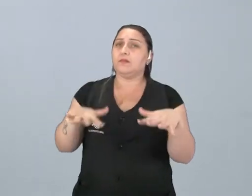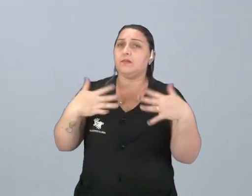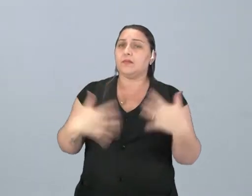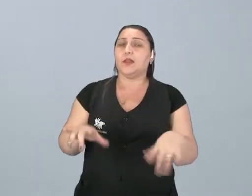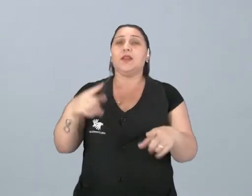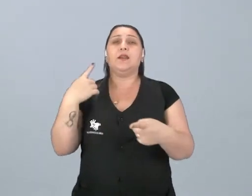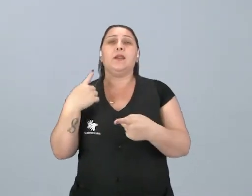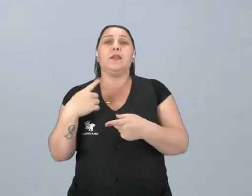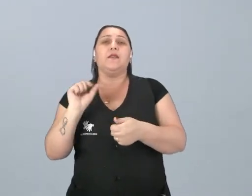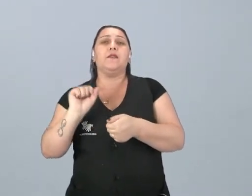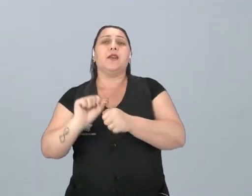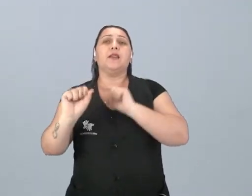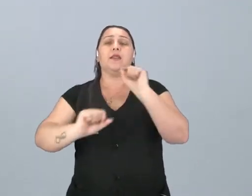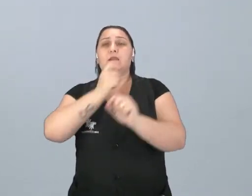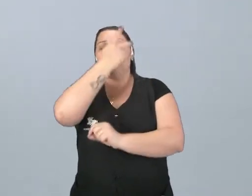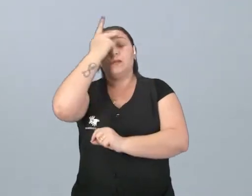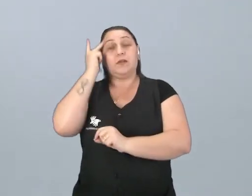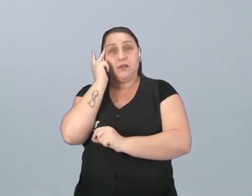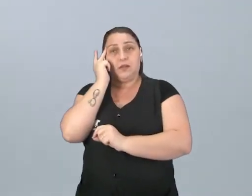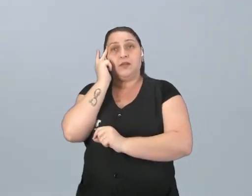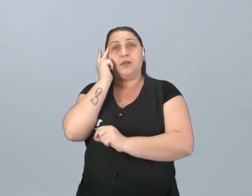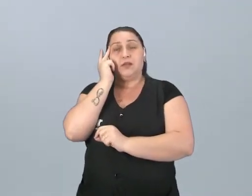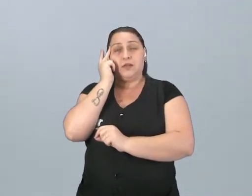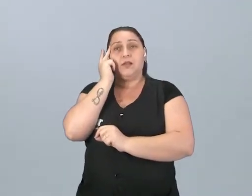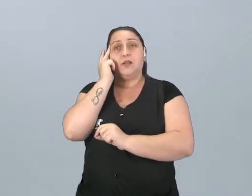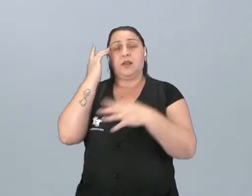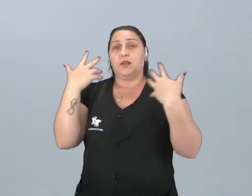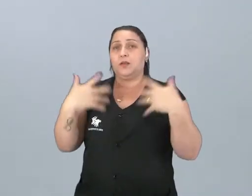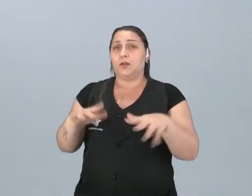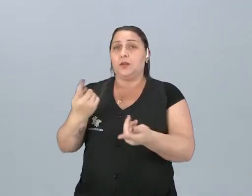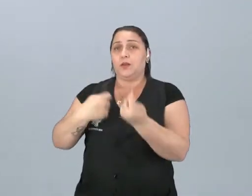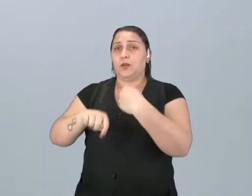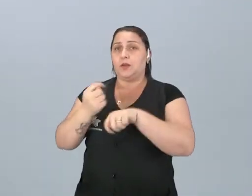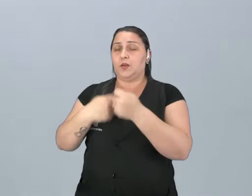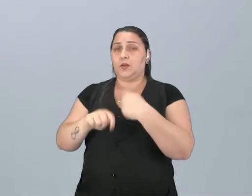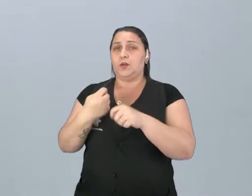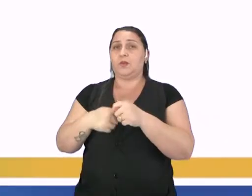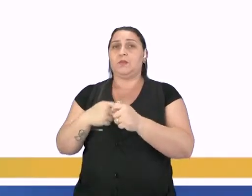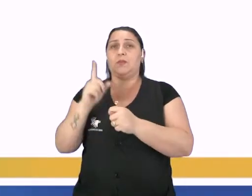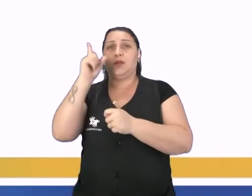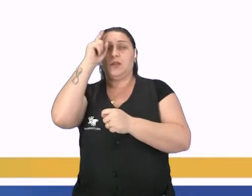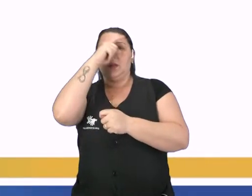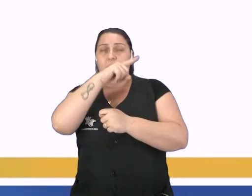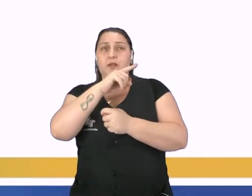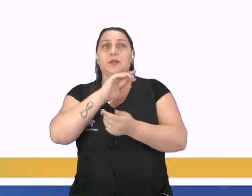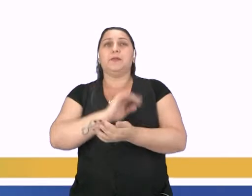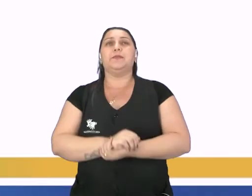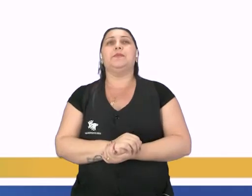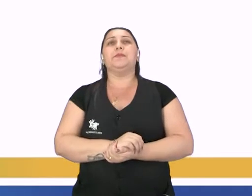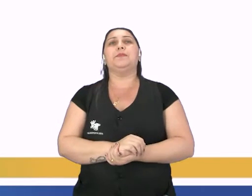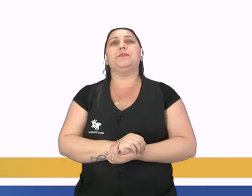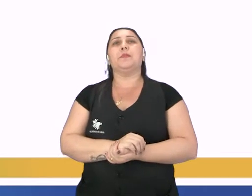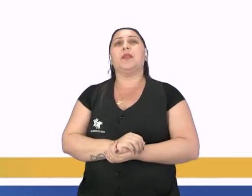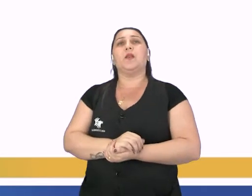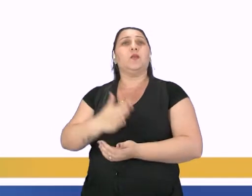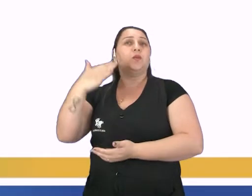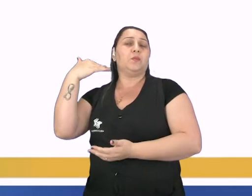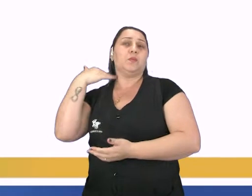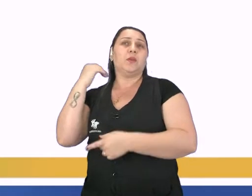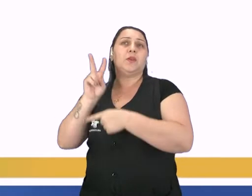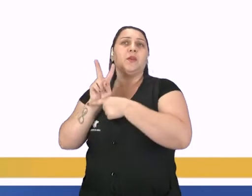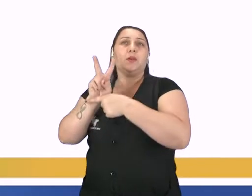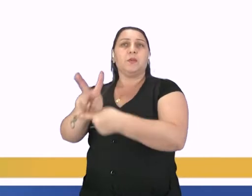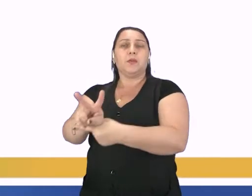que cada vez mais as pessoas entrem em um colapso econômico, certo? Continuando. Muitos